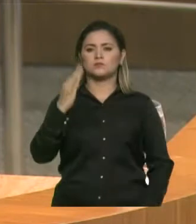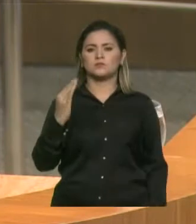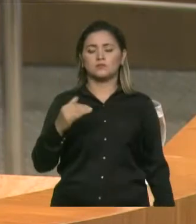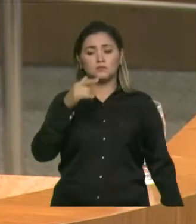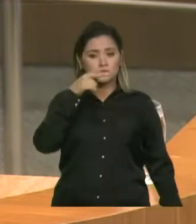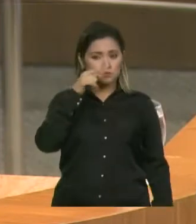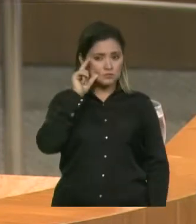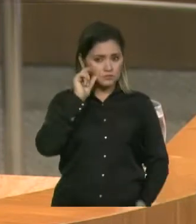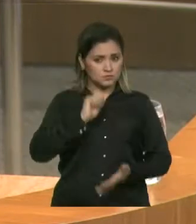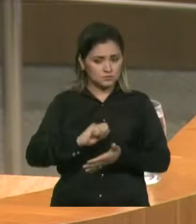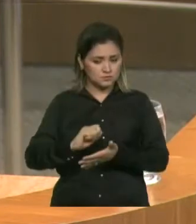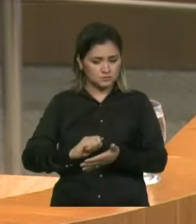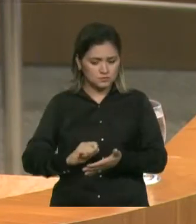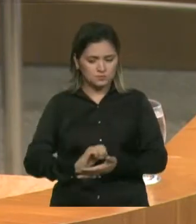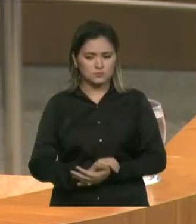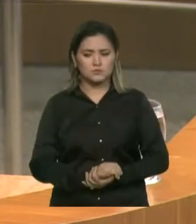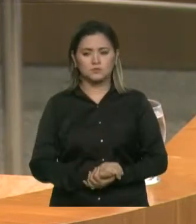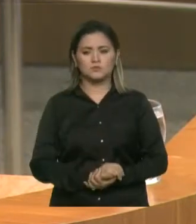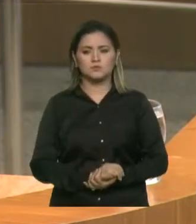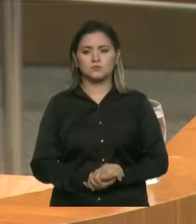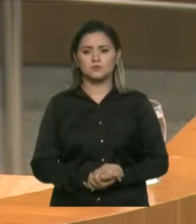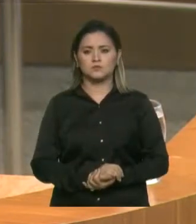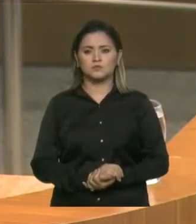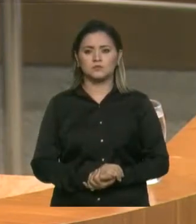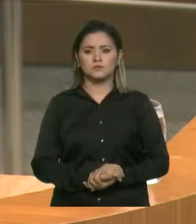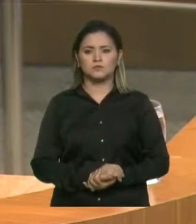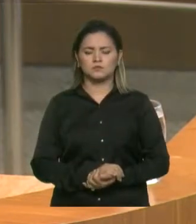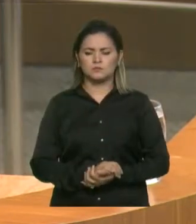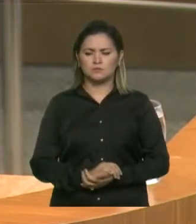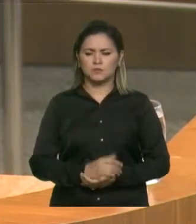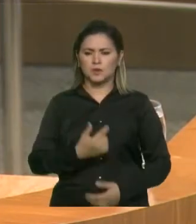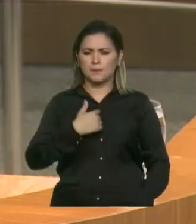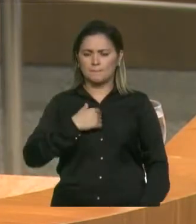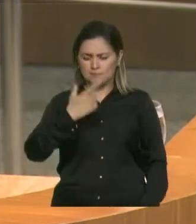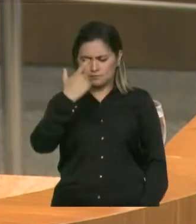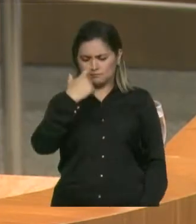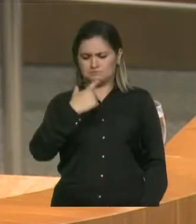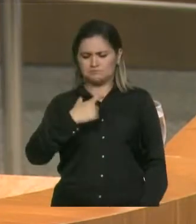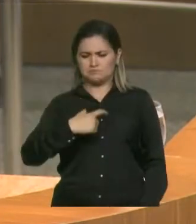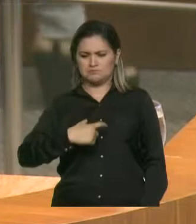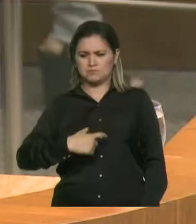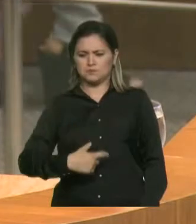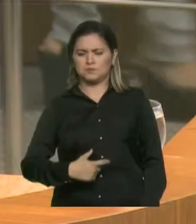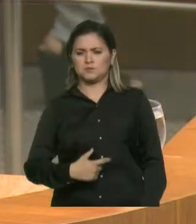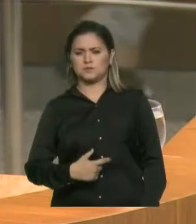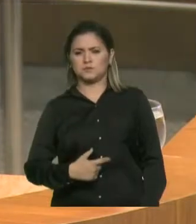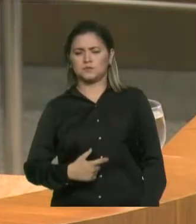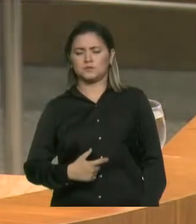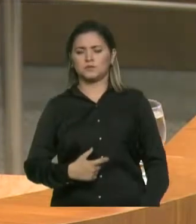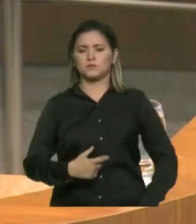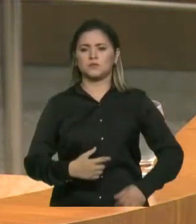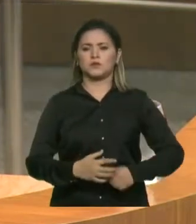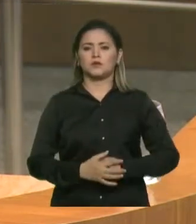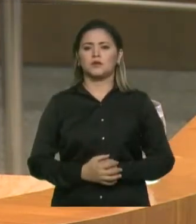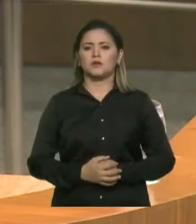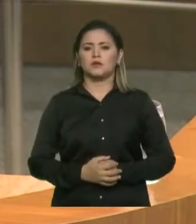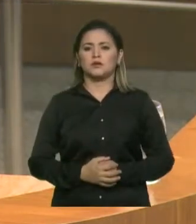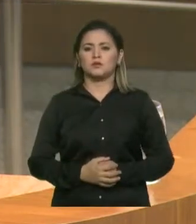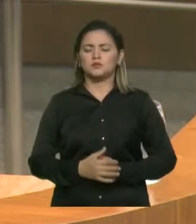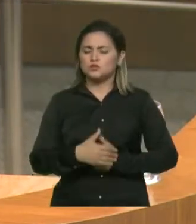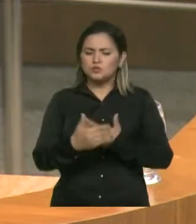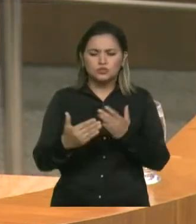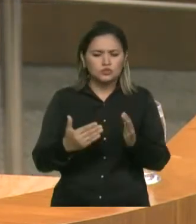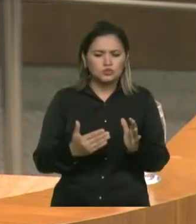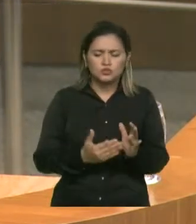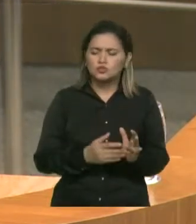Curitiba. Não troco minha dignidade pela minha liberdade. Tudo que os procuradores da Lava